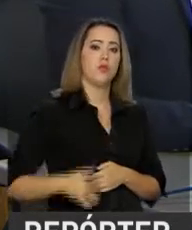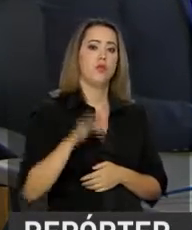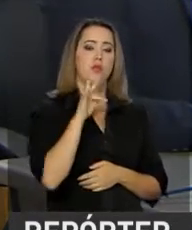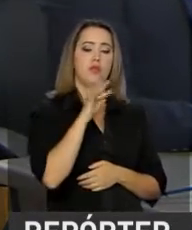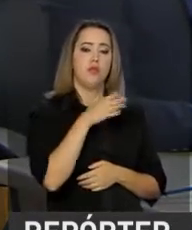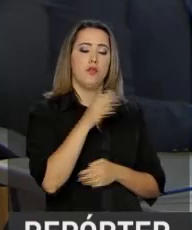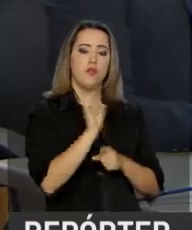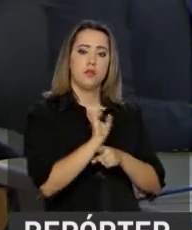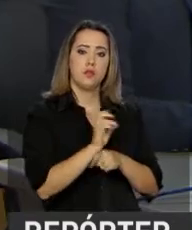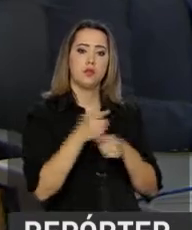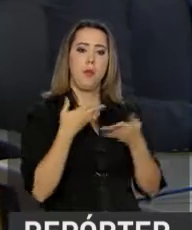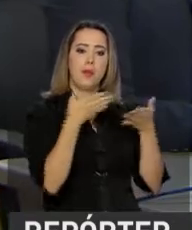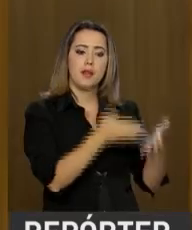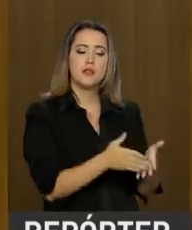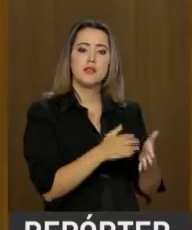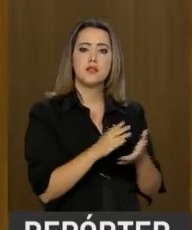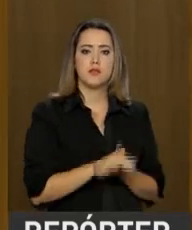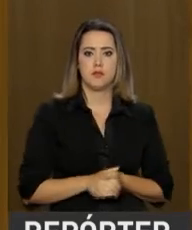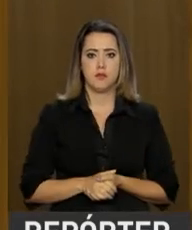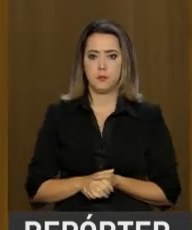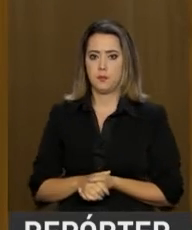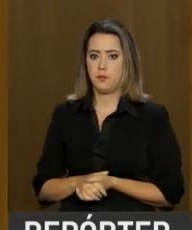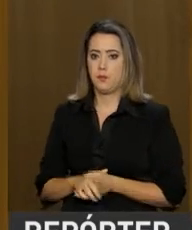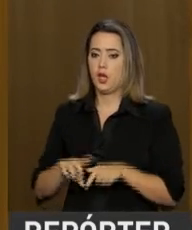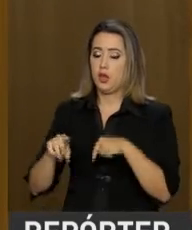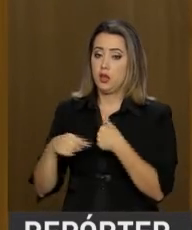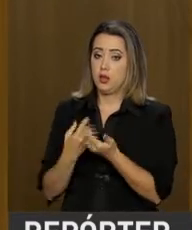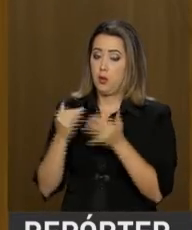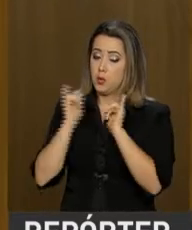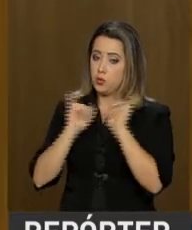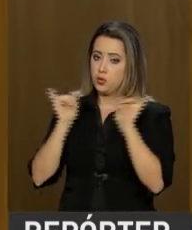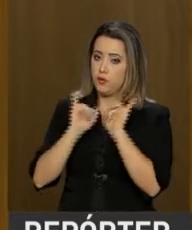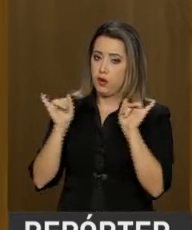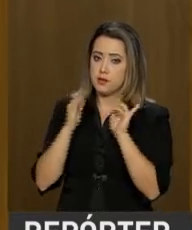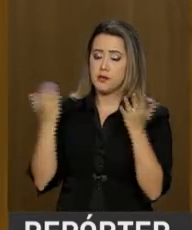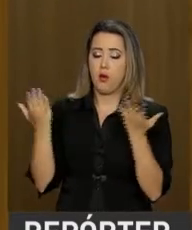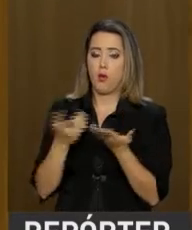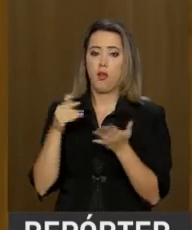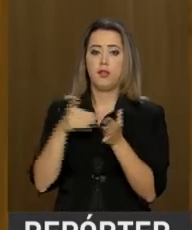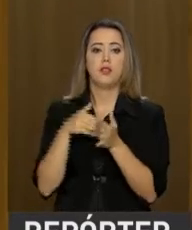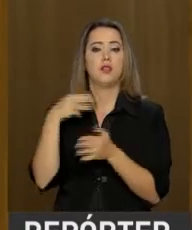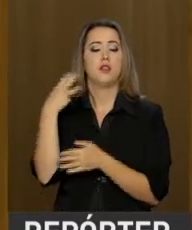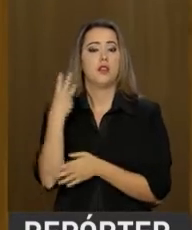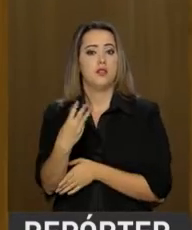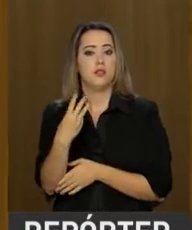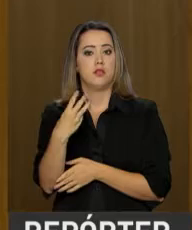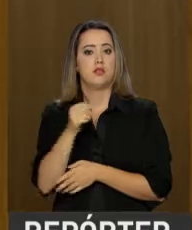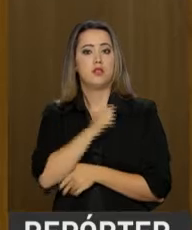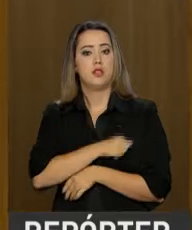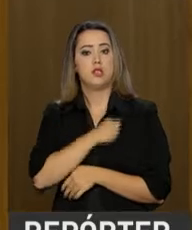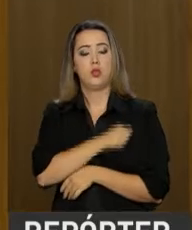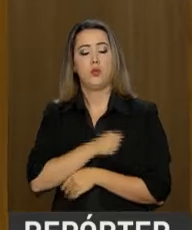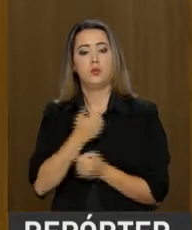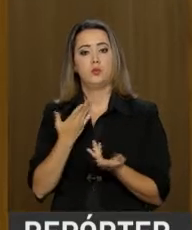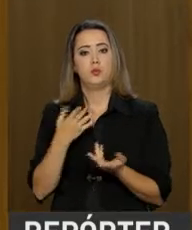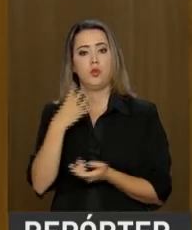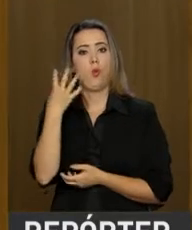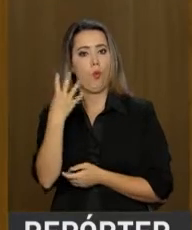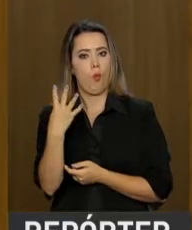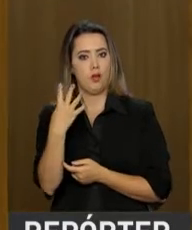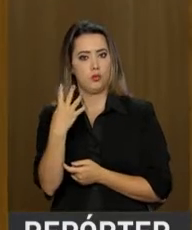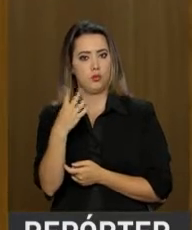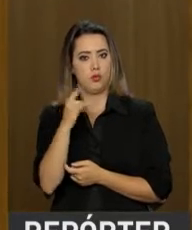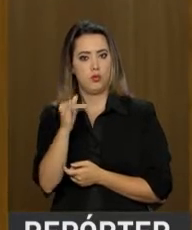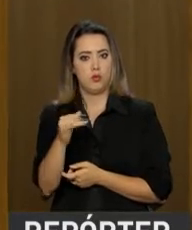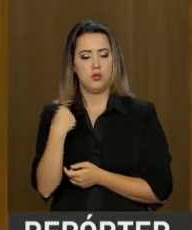de tal secretário passado essa primeira fase de divulgação do edital que vai até o dia 3 de agosto o dia 4 nós